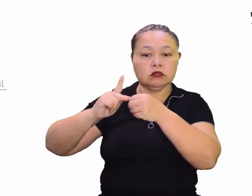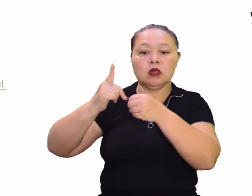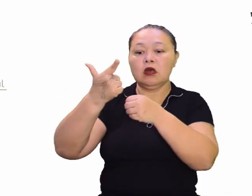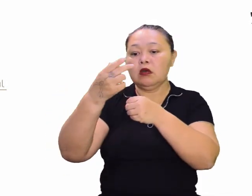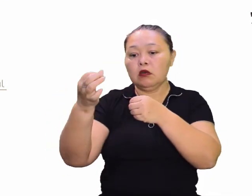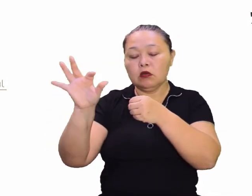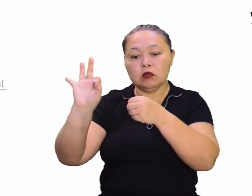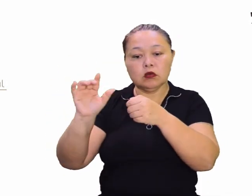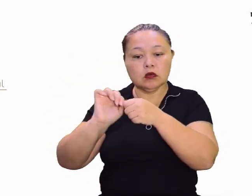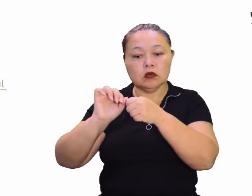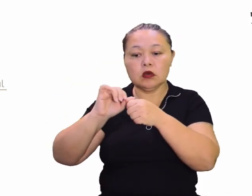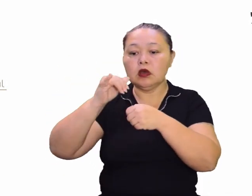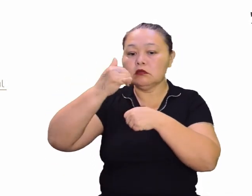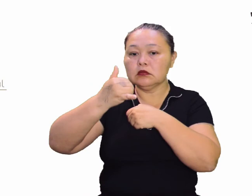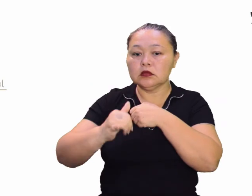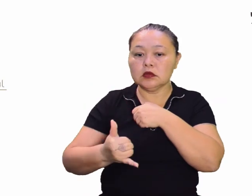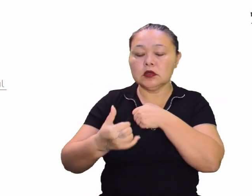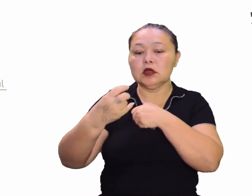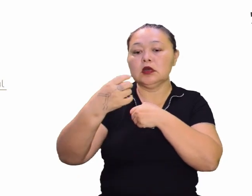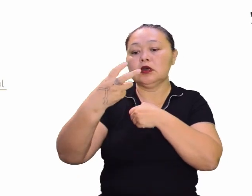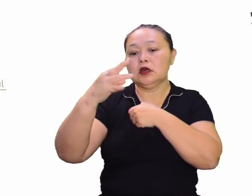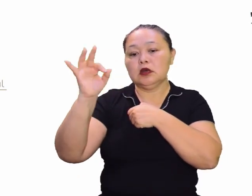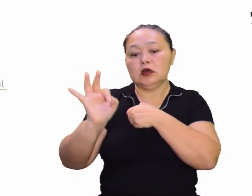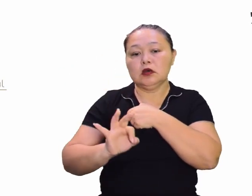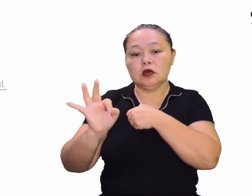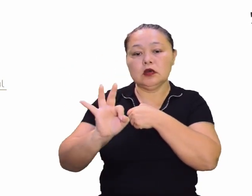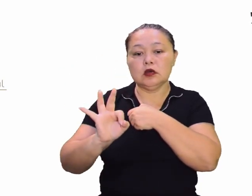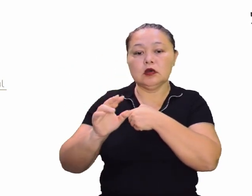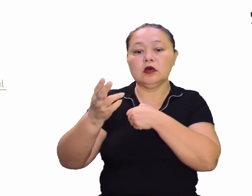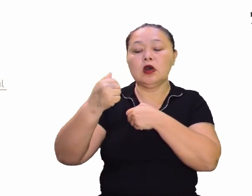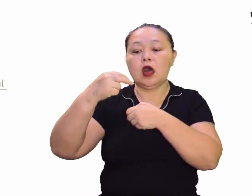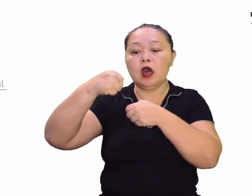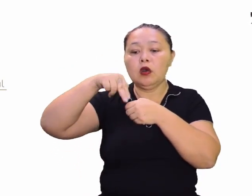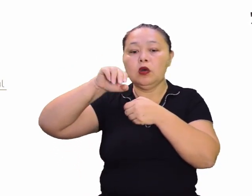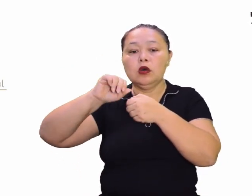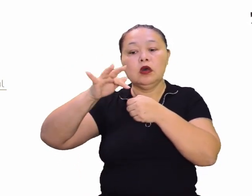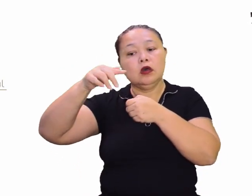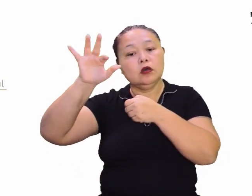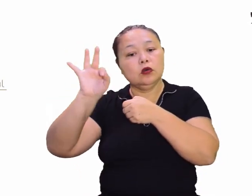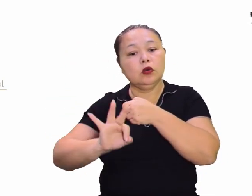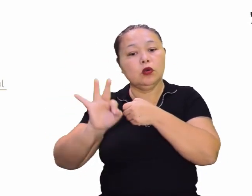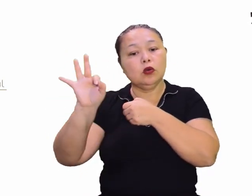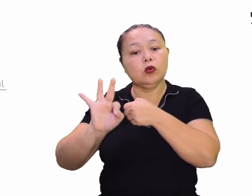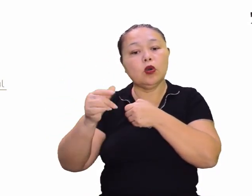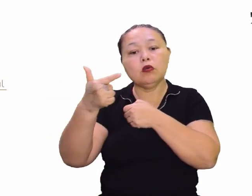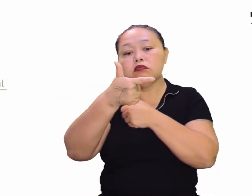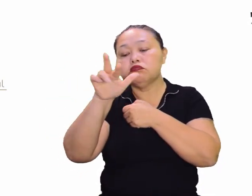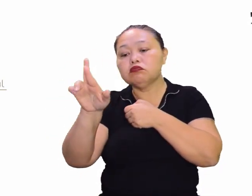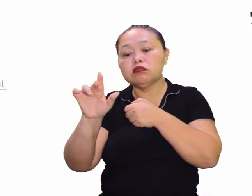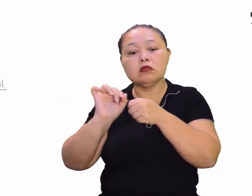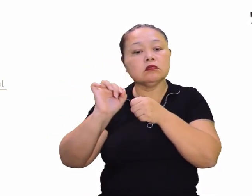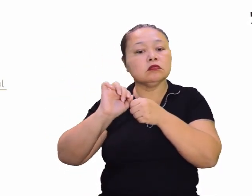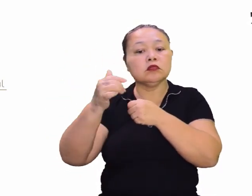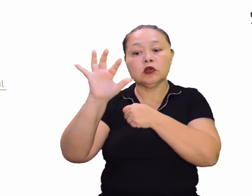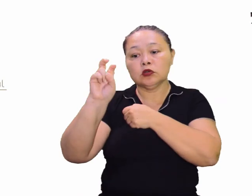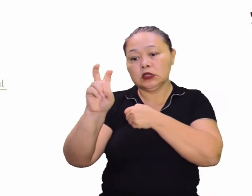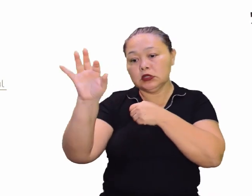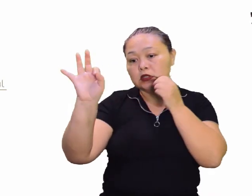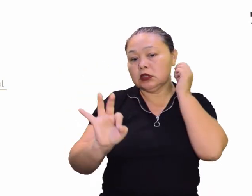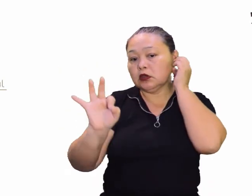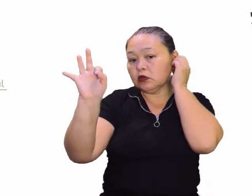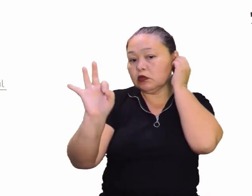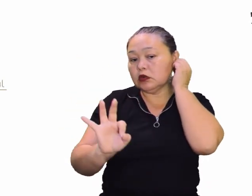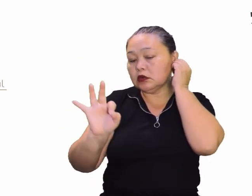26%, a hidrelétrica vai aumentar para 3%, a nuclear vai avançar para 7%, renováveis para